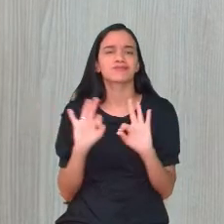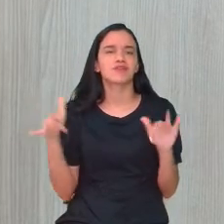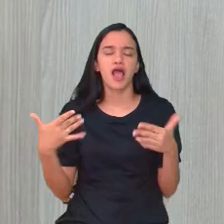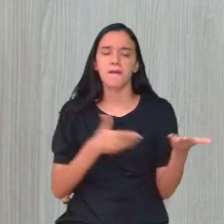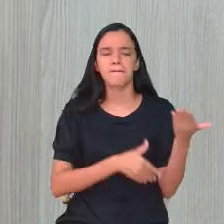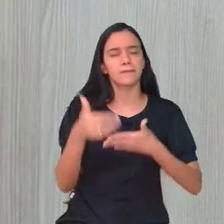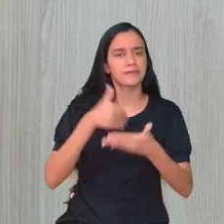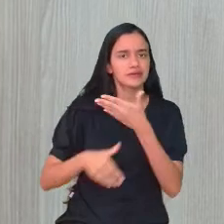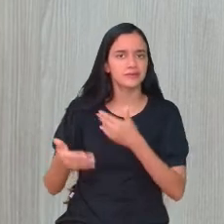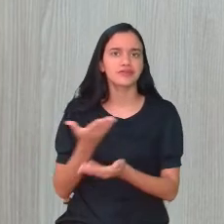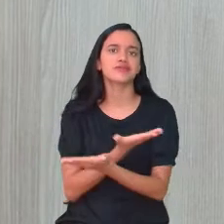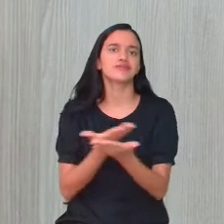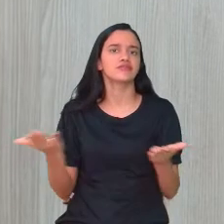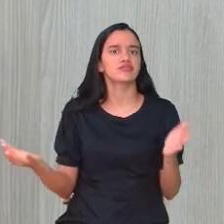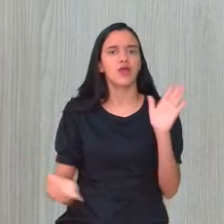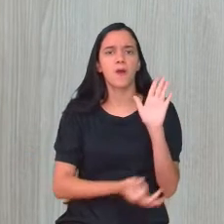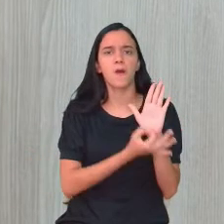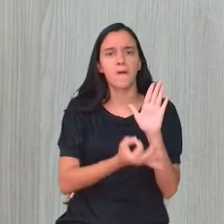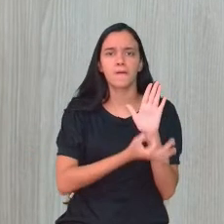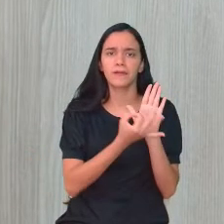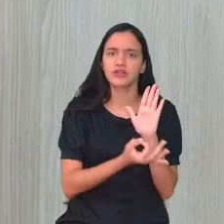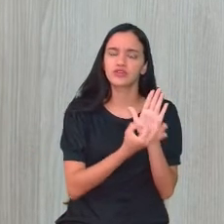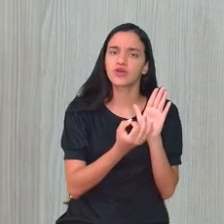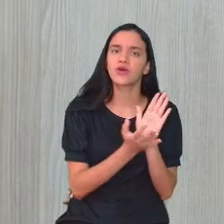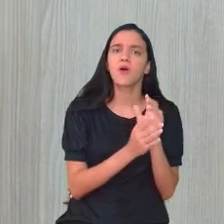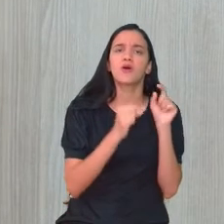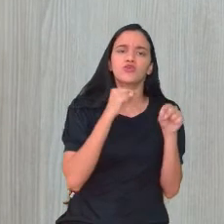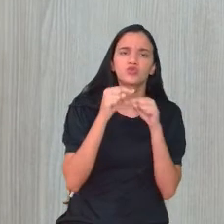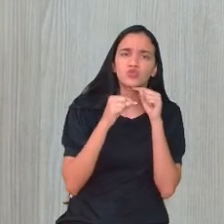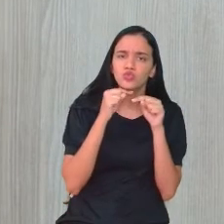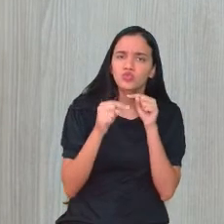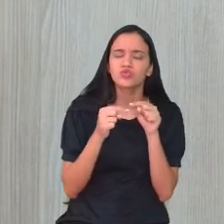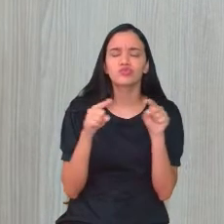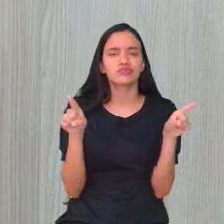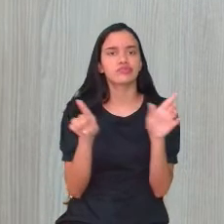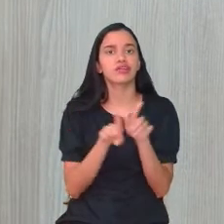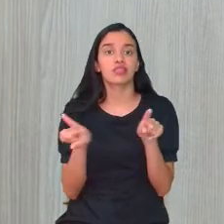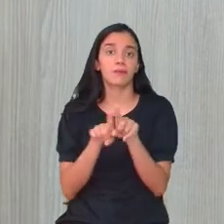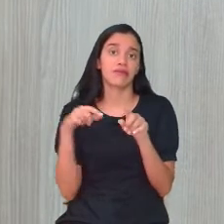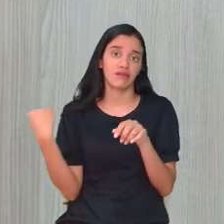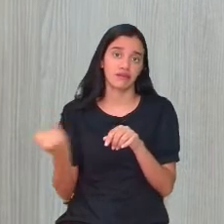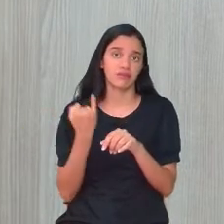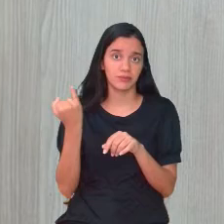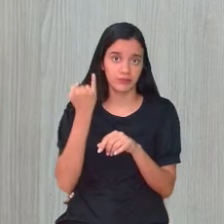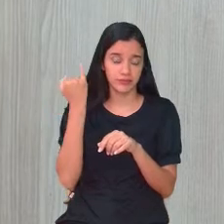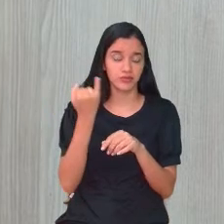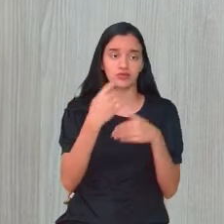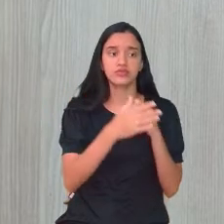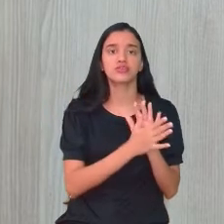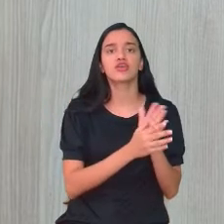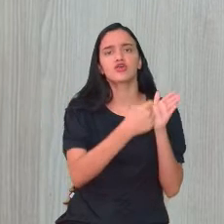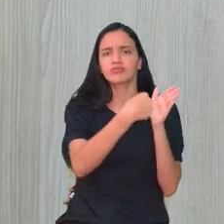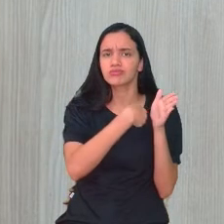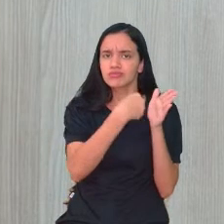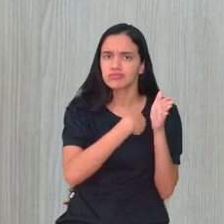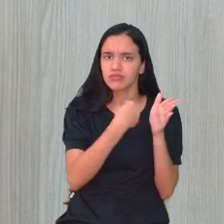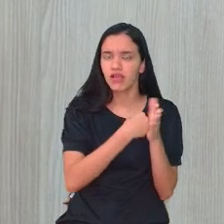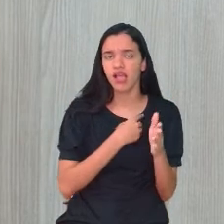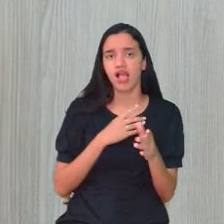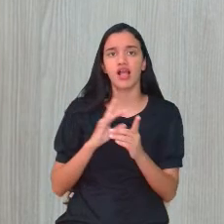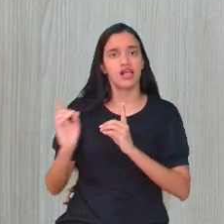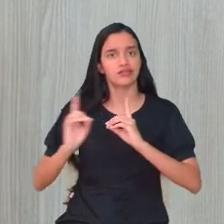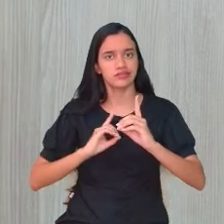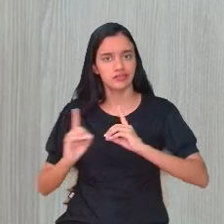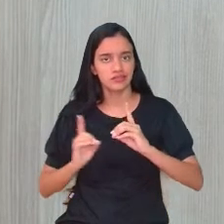vocês. Deixa comentário, tira dúvidas, certo? Que é super importante essa troca, esse diálogo, porque a